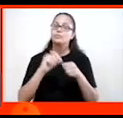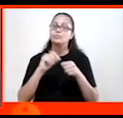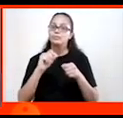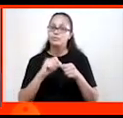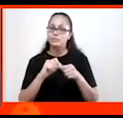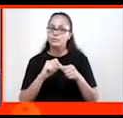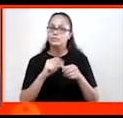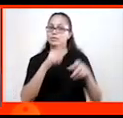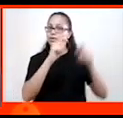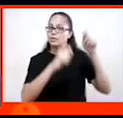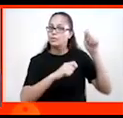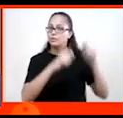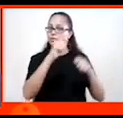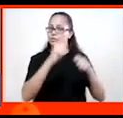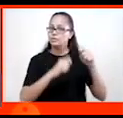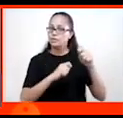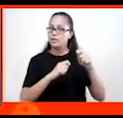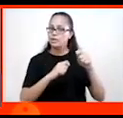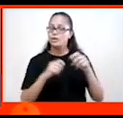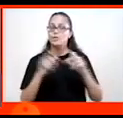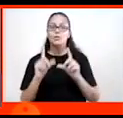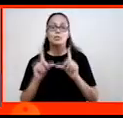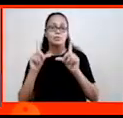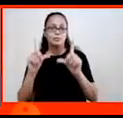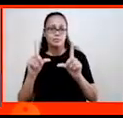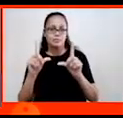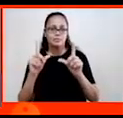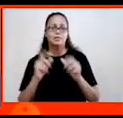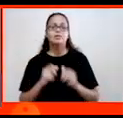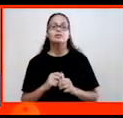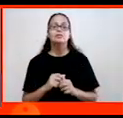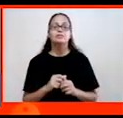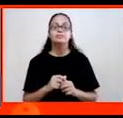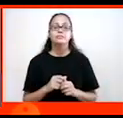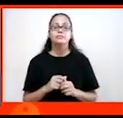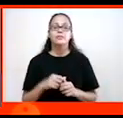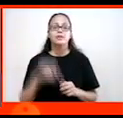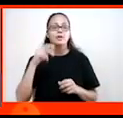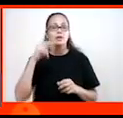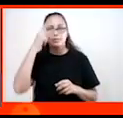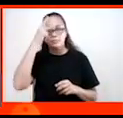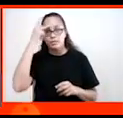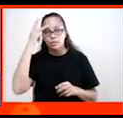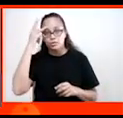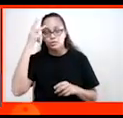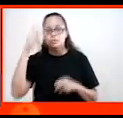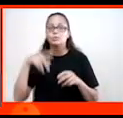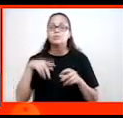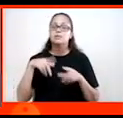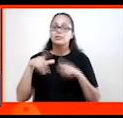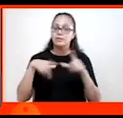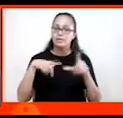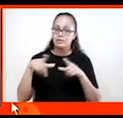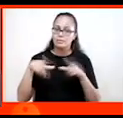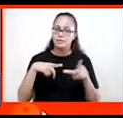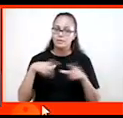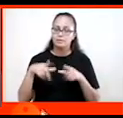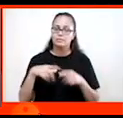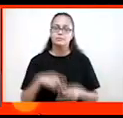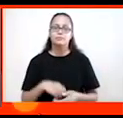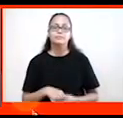vamos estudar hoje. Então aqui é uma imagem aí que ilustra, A gente vê aqui, operários trabalhando em uma atividade industrial,